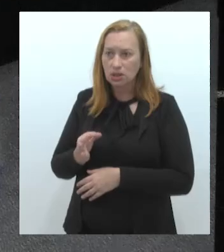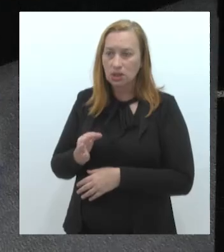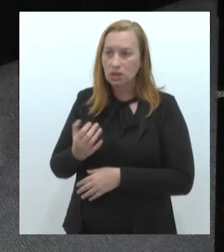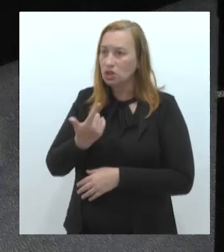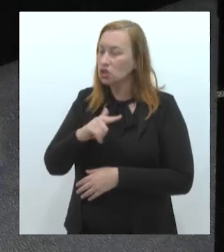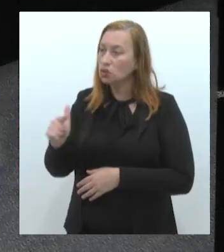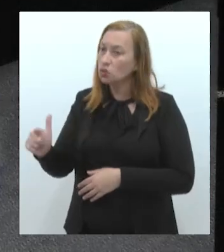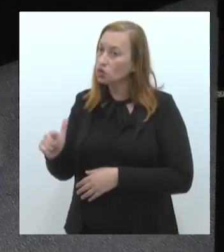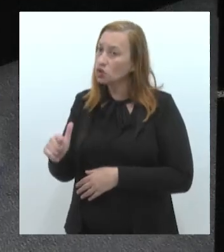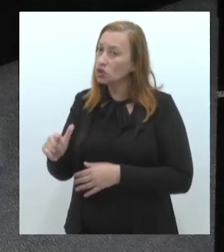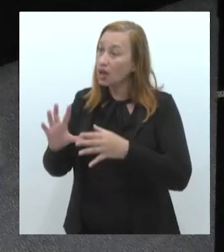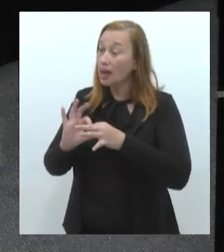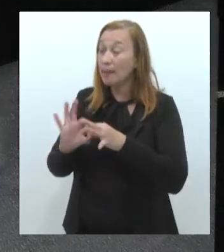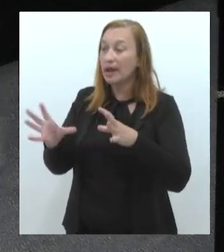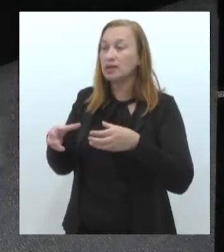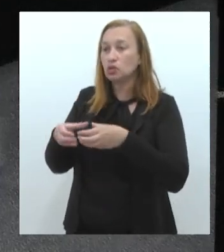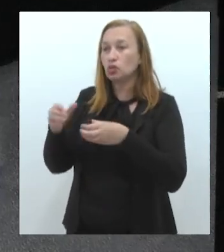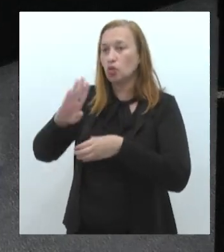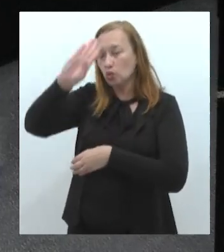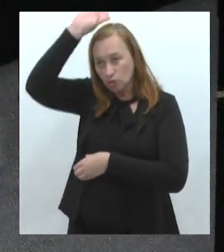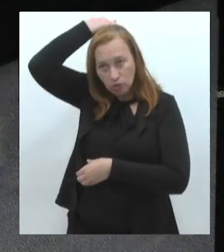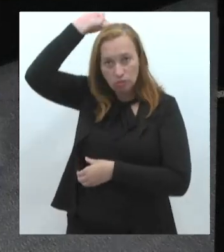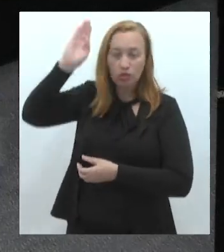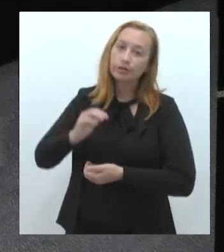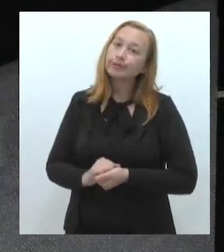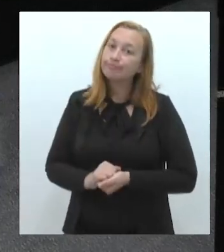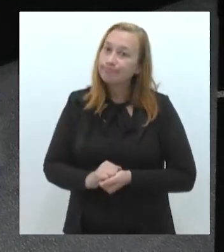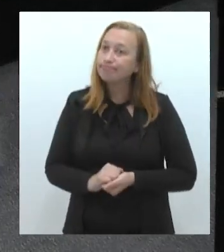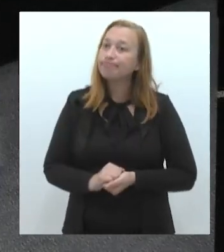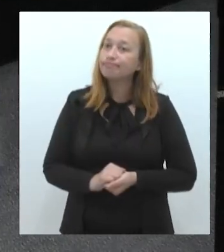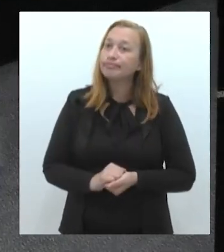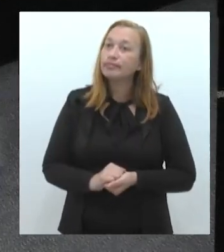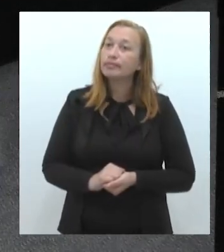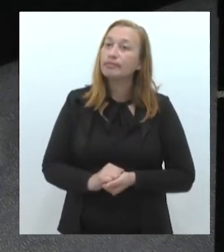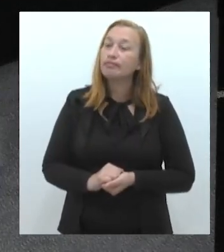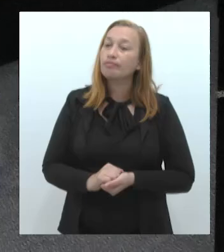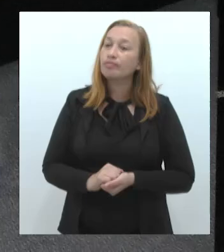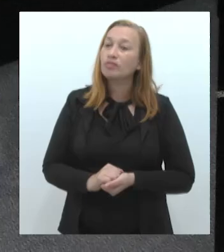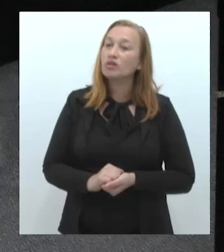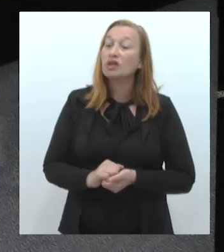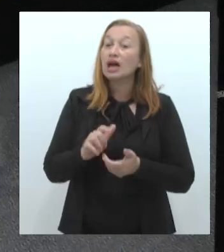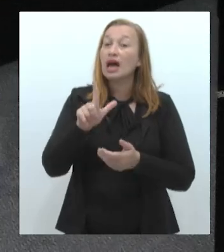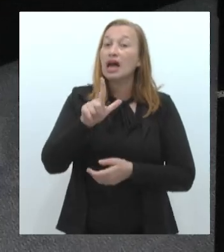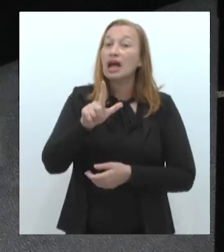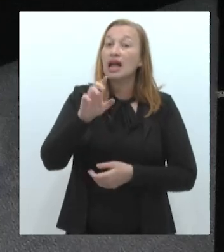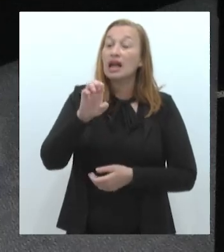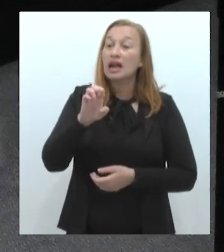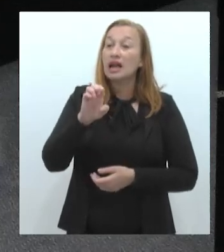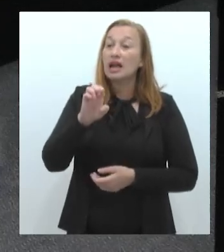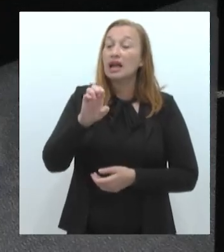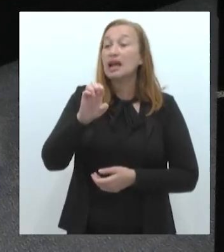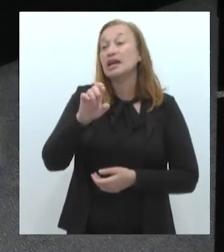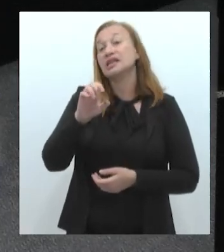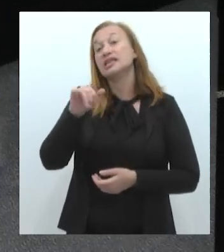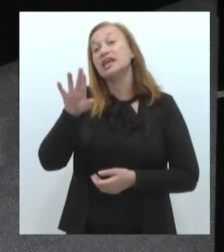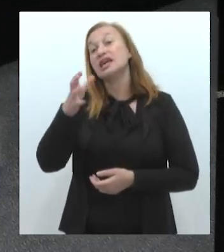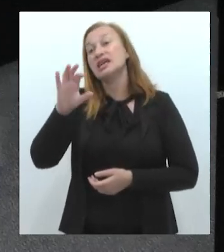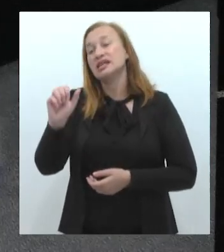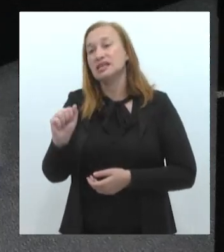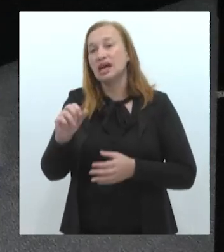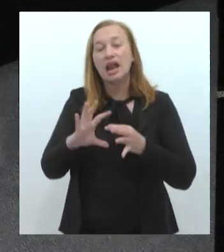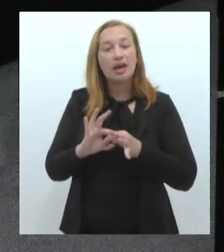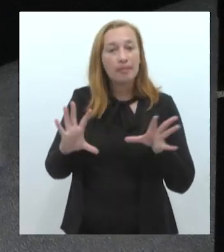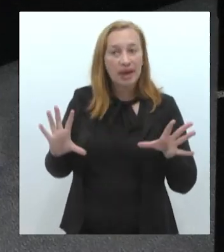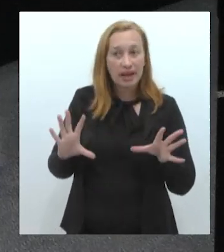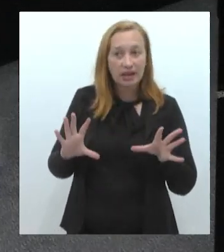tinha o respectivo alvará do Corpo de Bombeiros, que é a chamada licença autorizativa. O